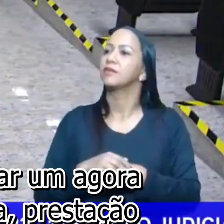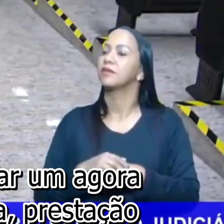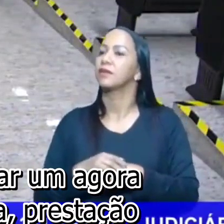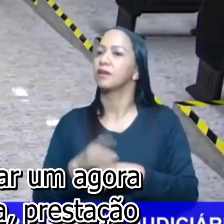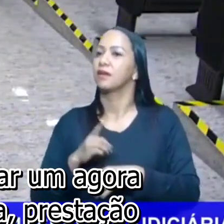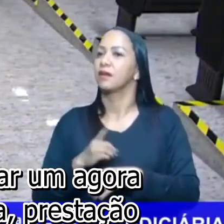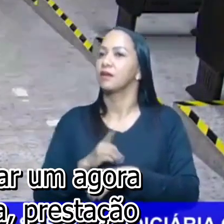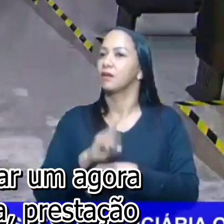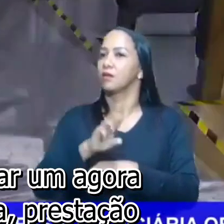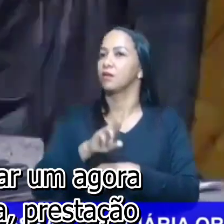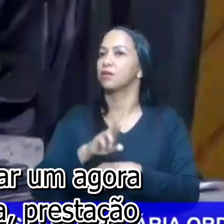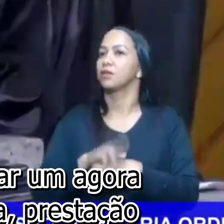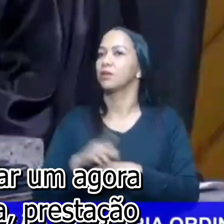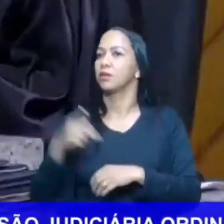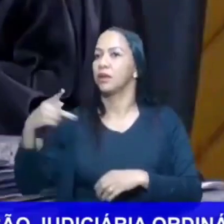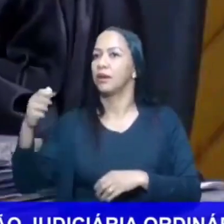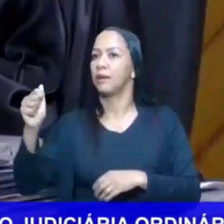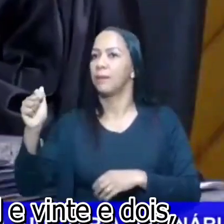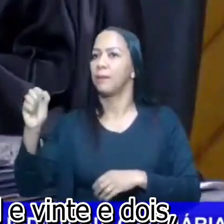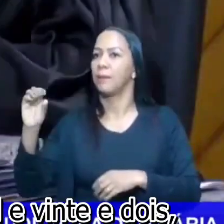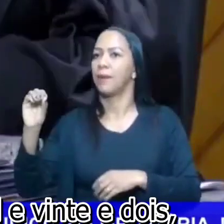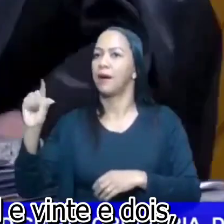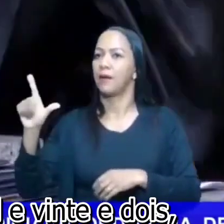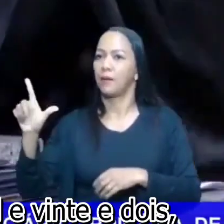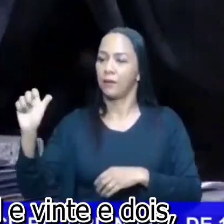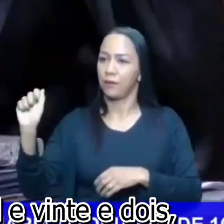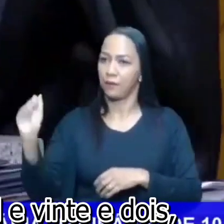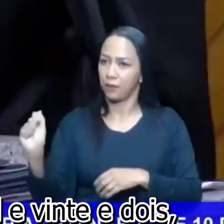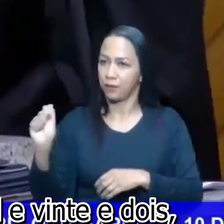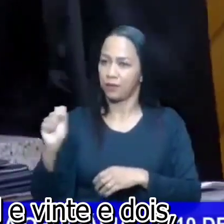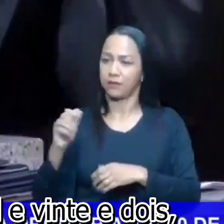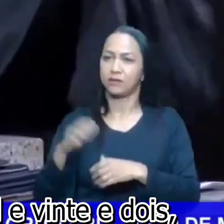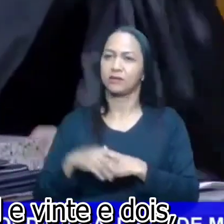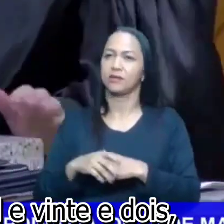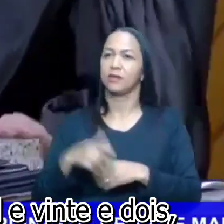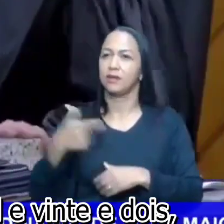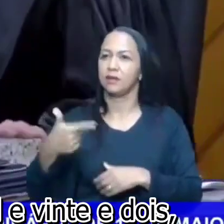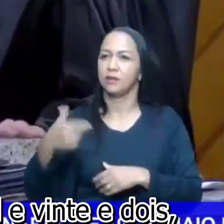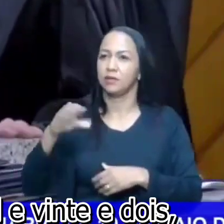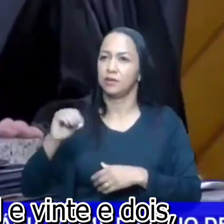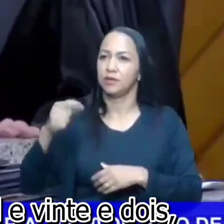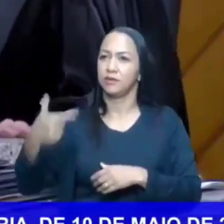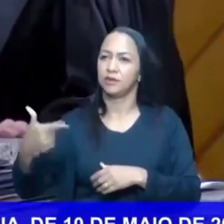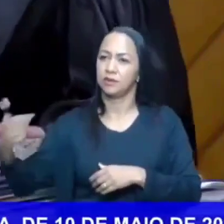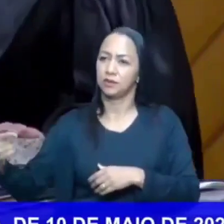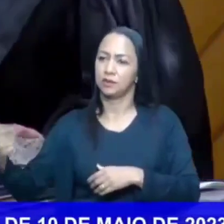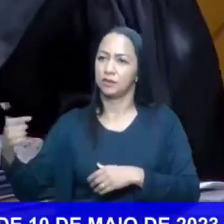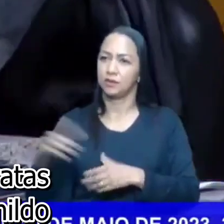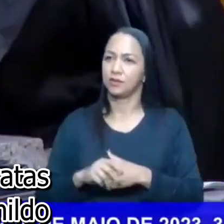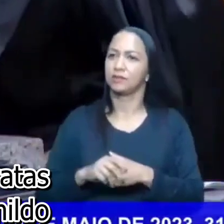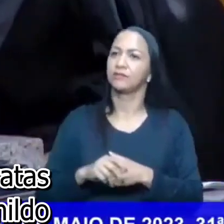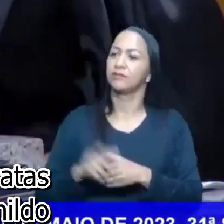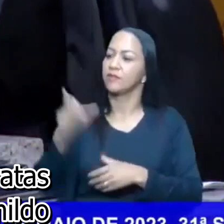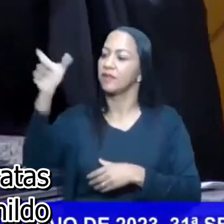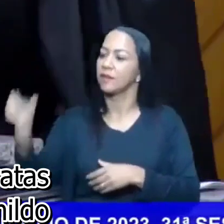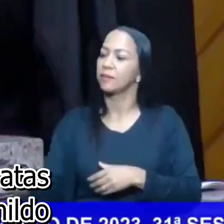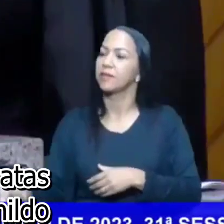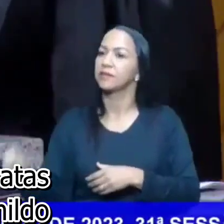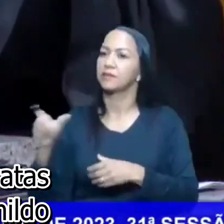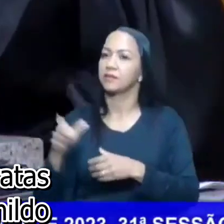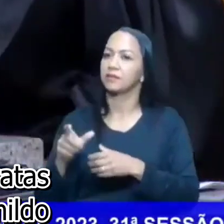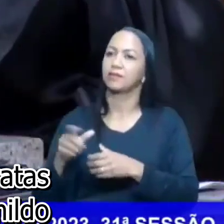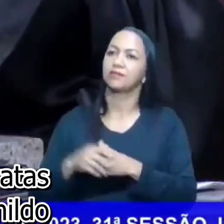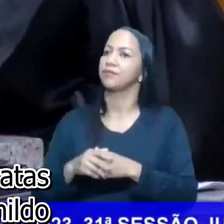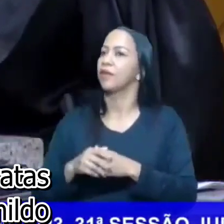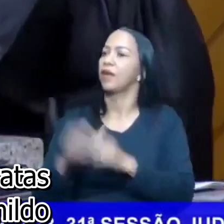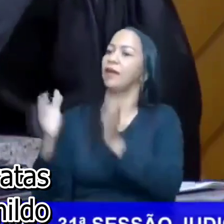item 23 da pauta, prestação de contas 0600-118 de 2022. O interessado é o DEM, o